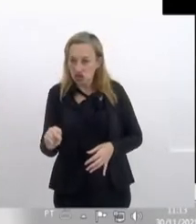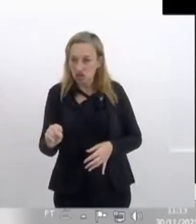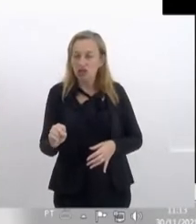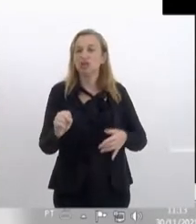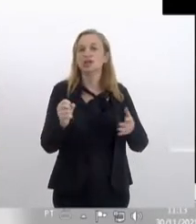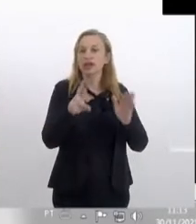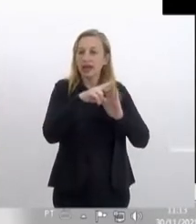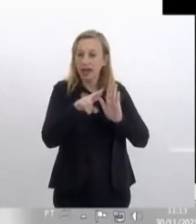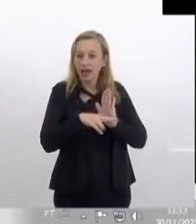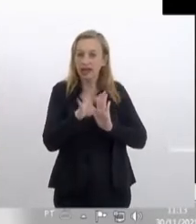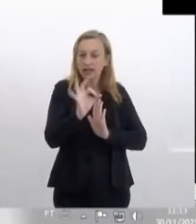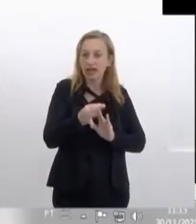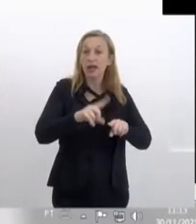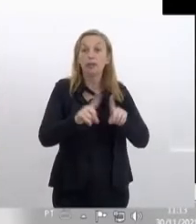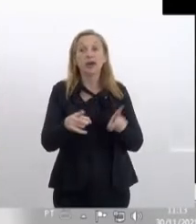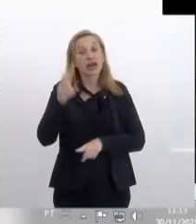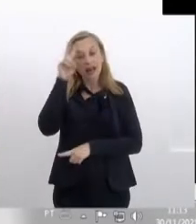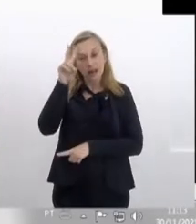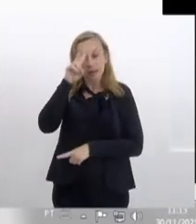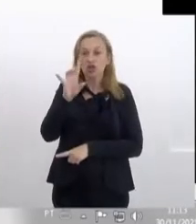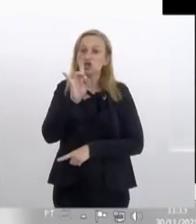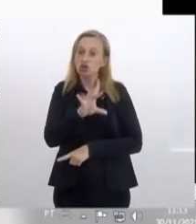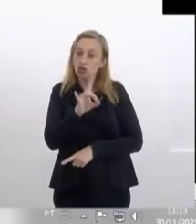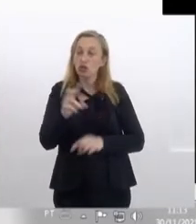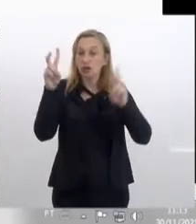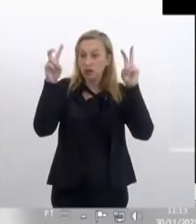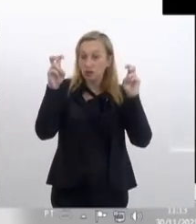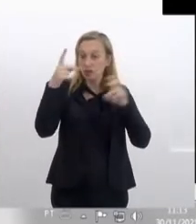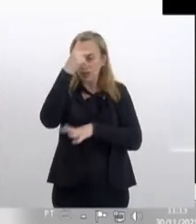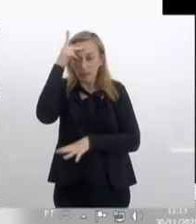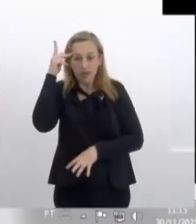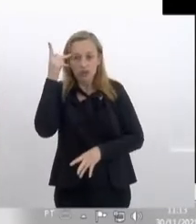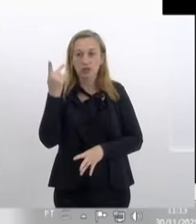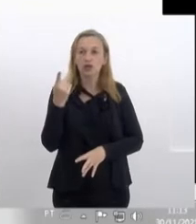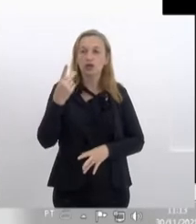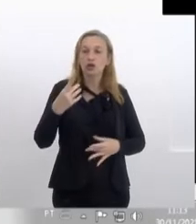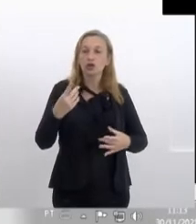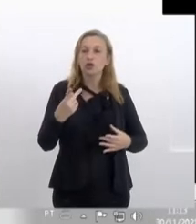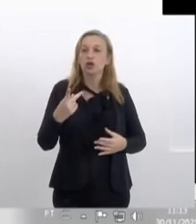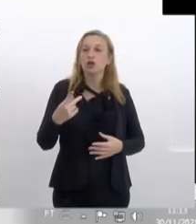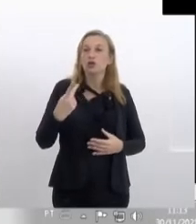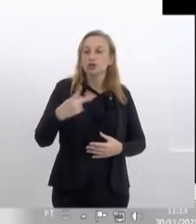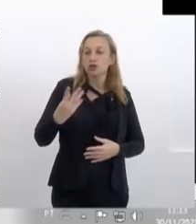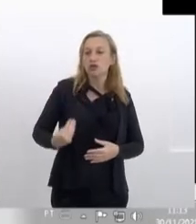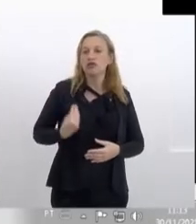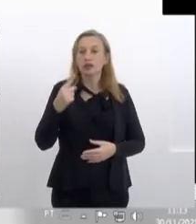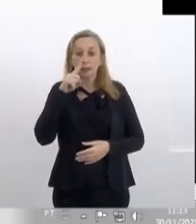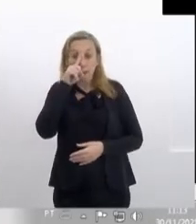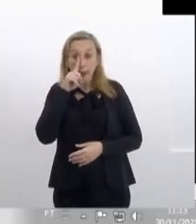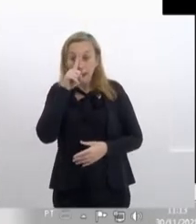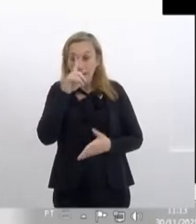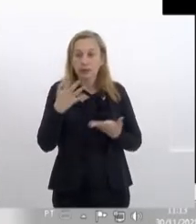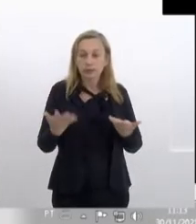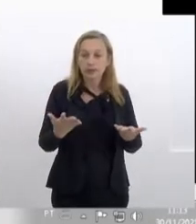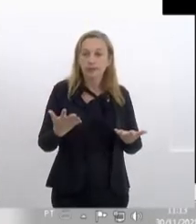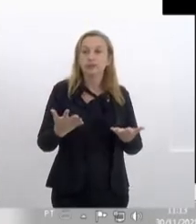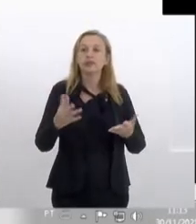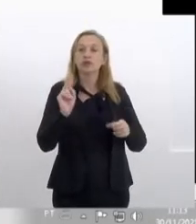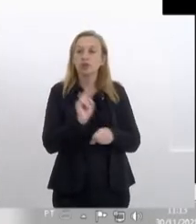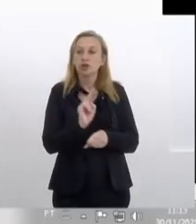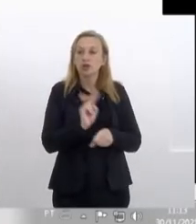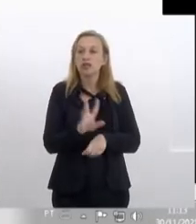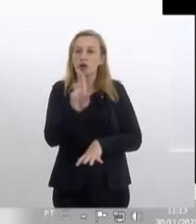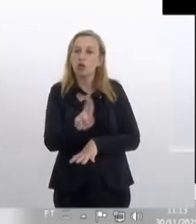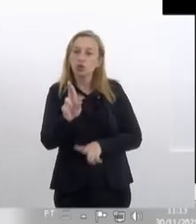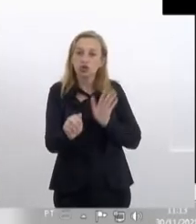internação involuntária. Lembrando que é só em casos, né, que a pessoa coloca sua vida em risco. Em relação à prevenção ao uso